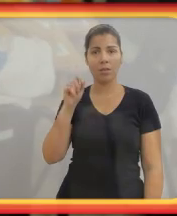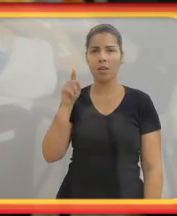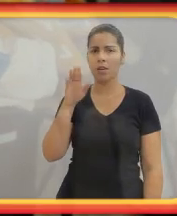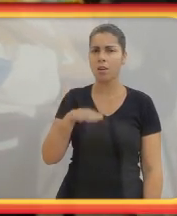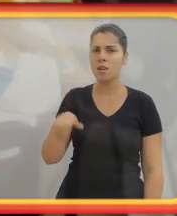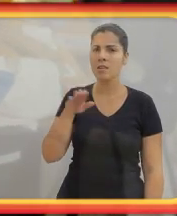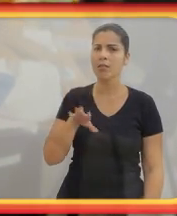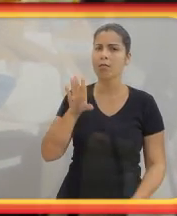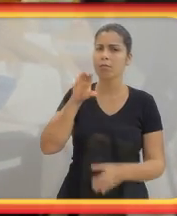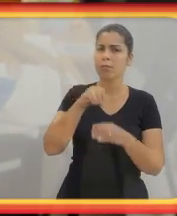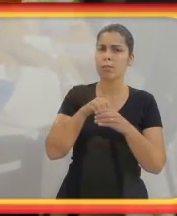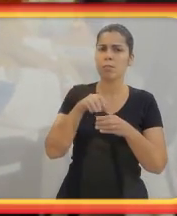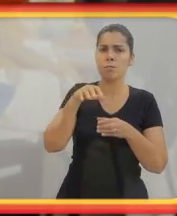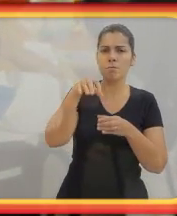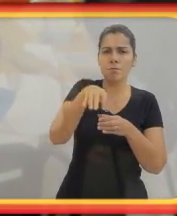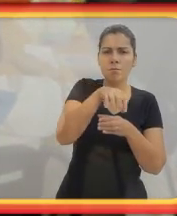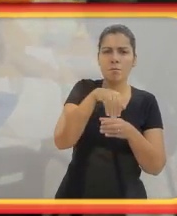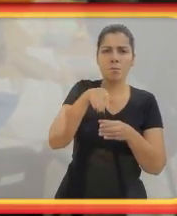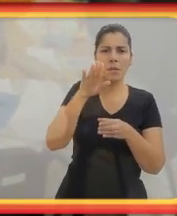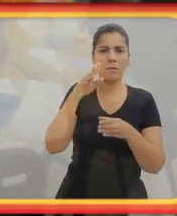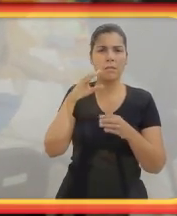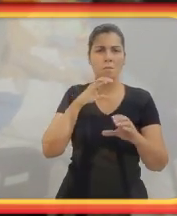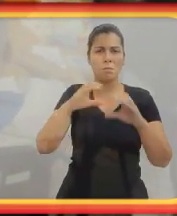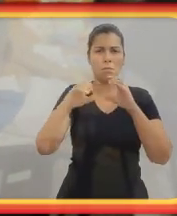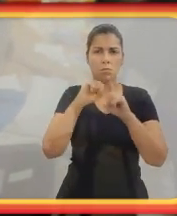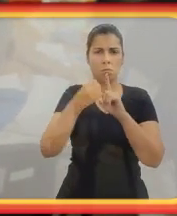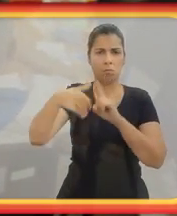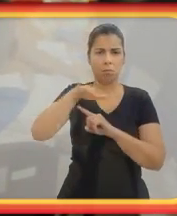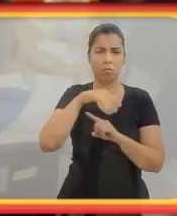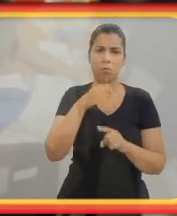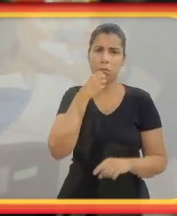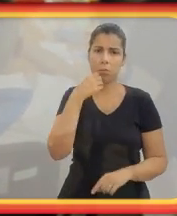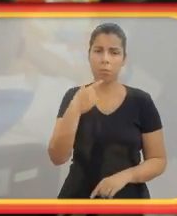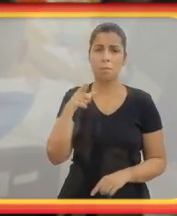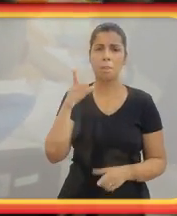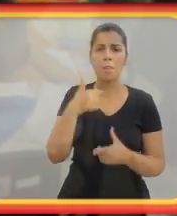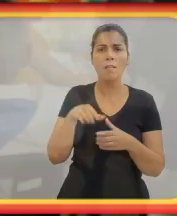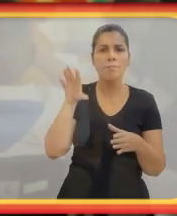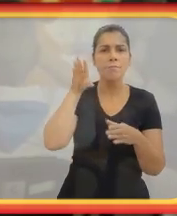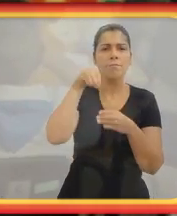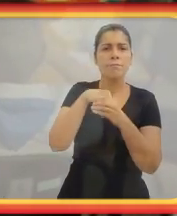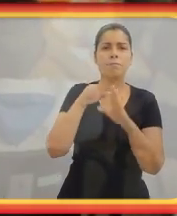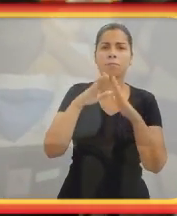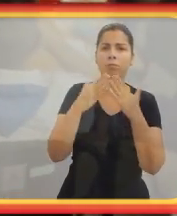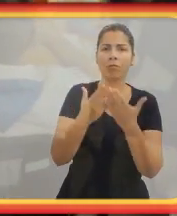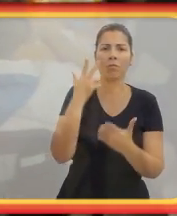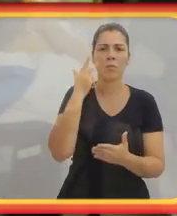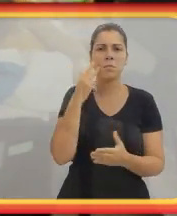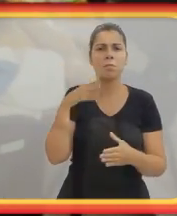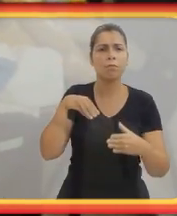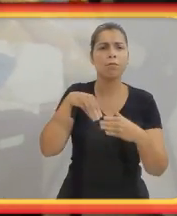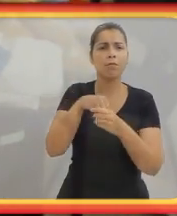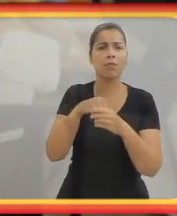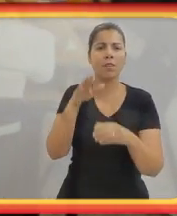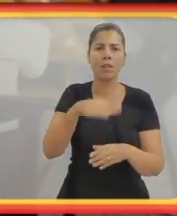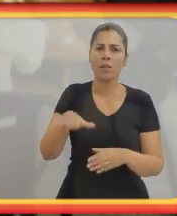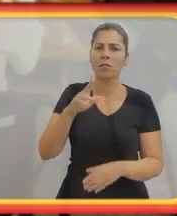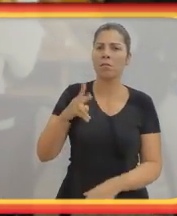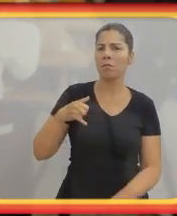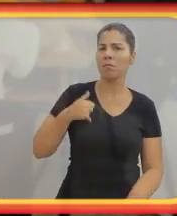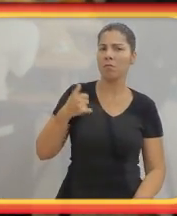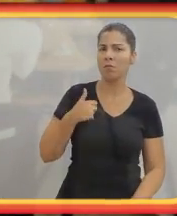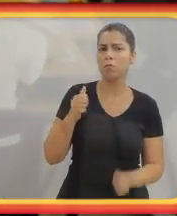criança que, dentre as três áreas afetadas, a comunicação social está muito bem. Ele está inserido numa escola regular,